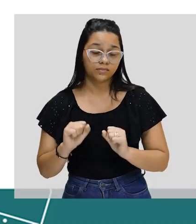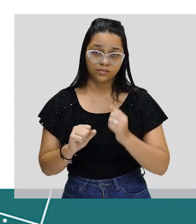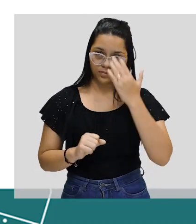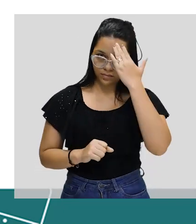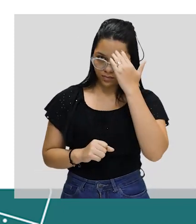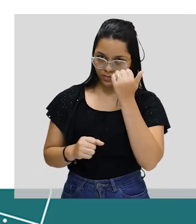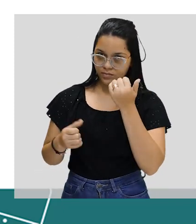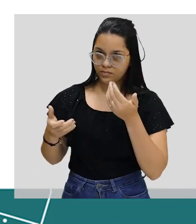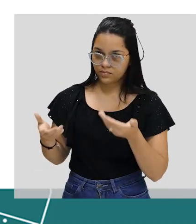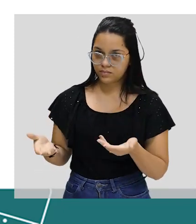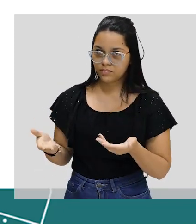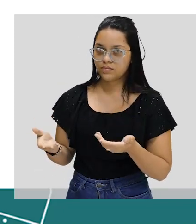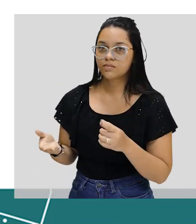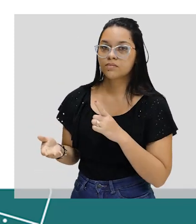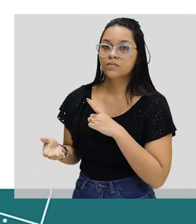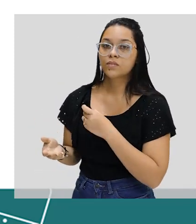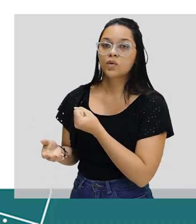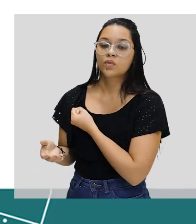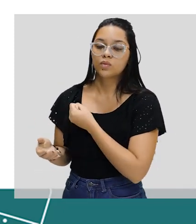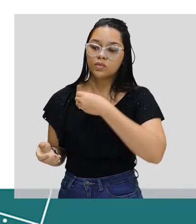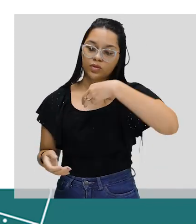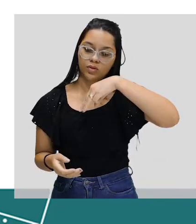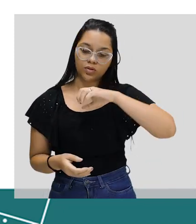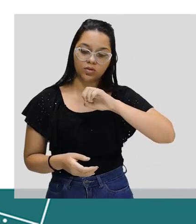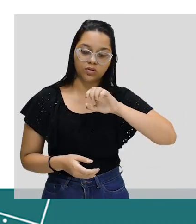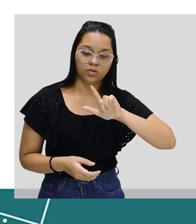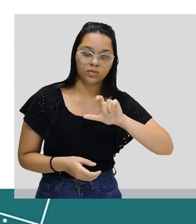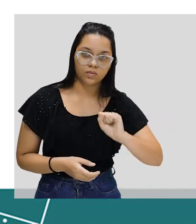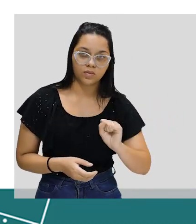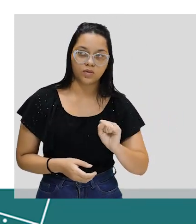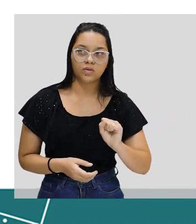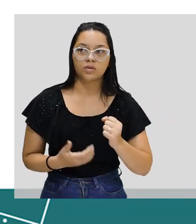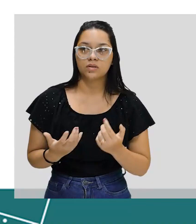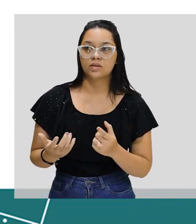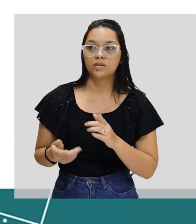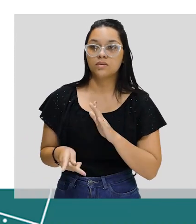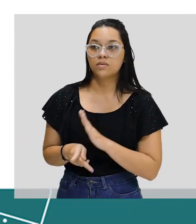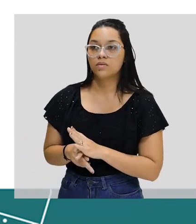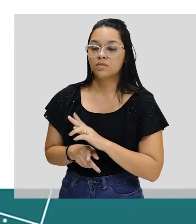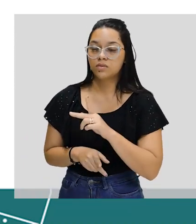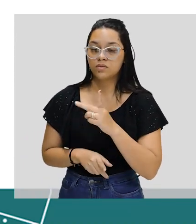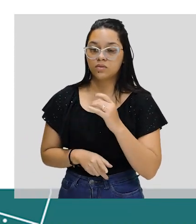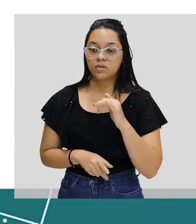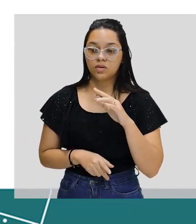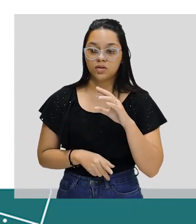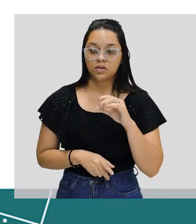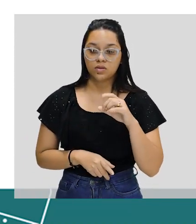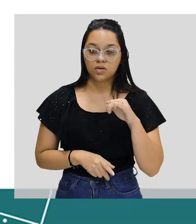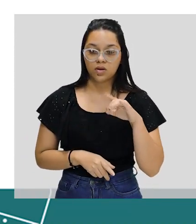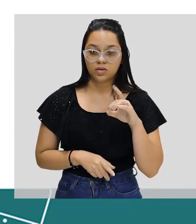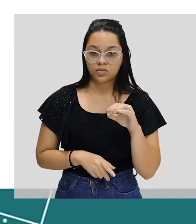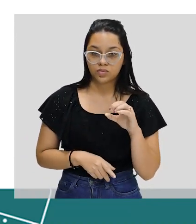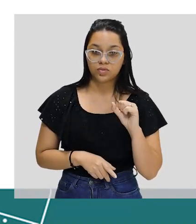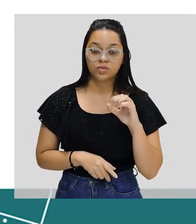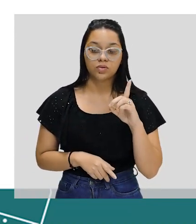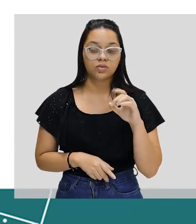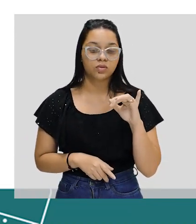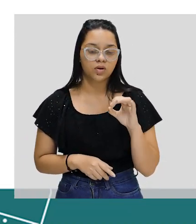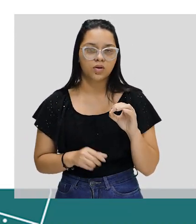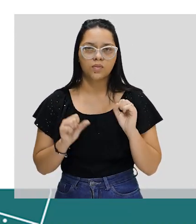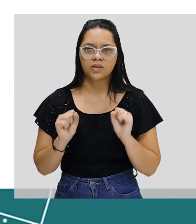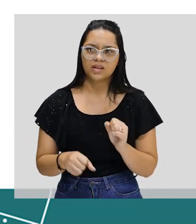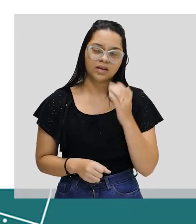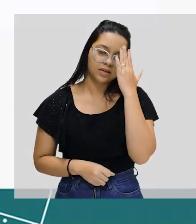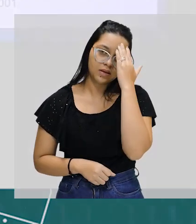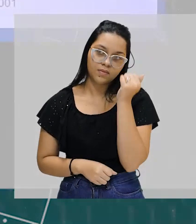determinar o número de mols, ok? O número de mols do hidróxido de sódio. Turminha, para